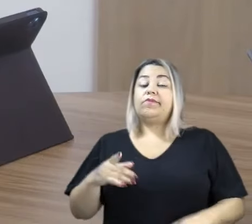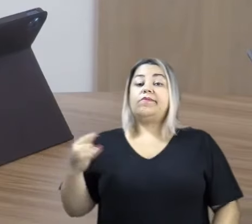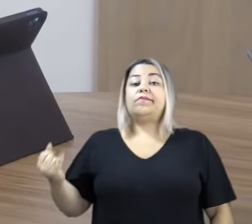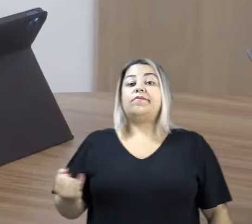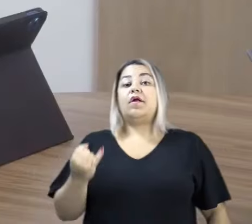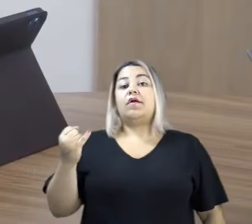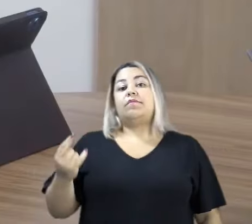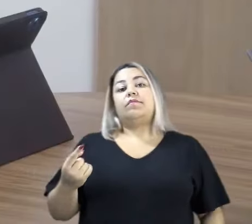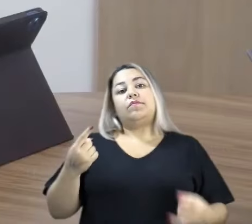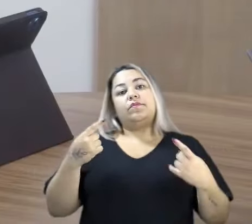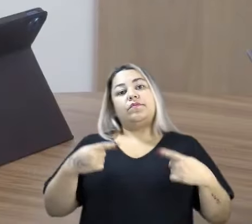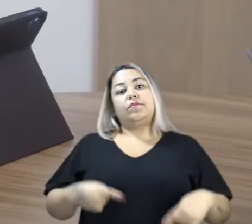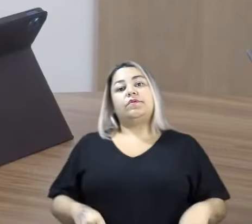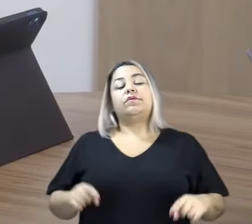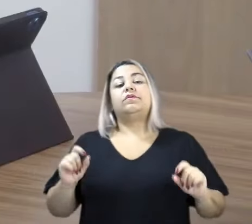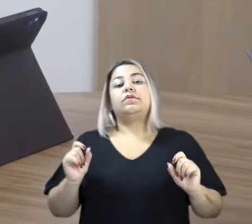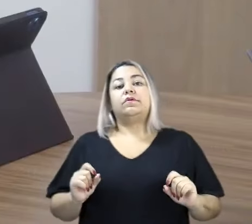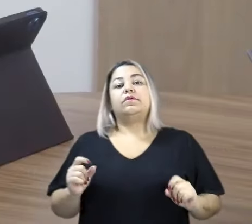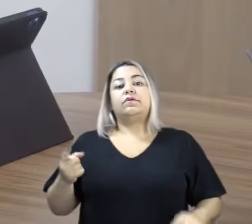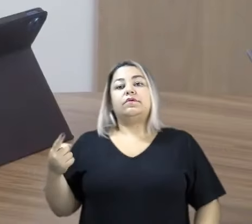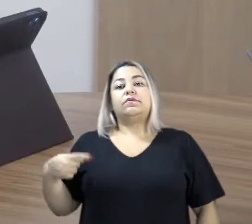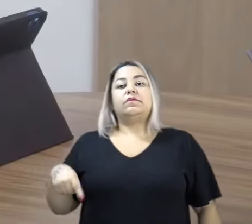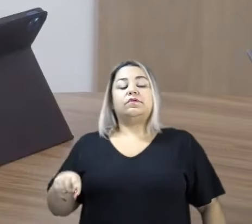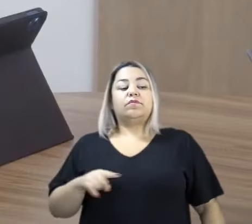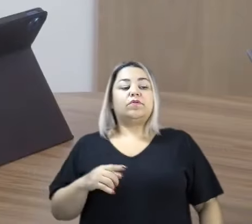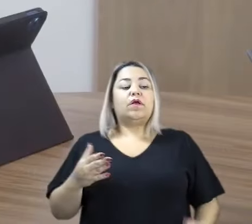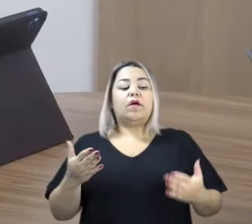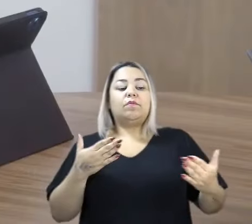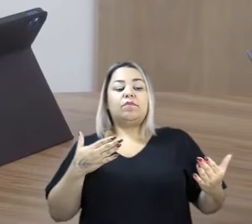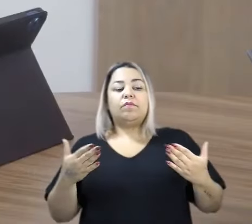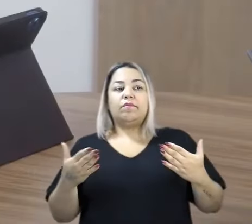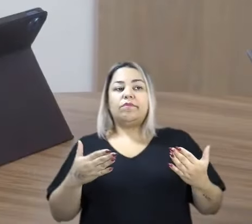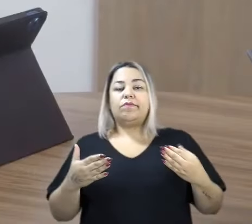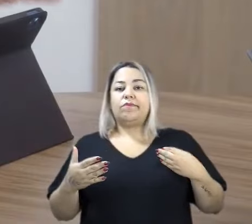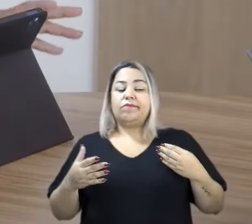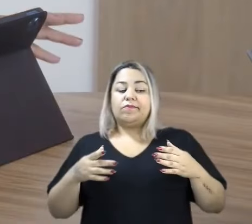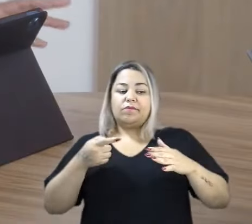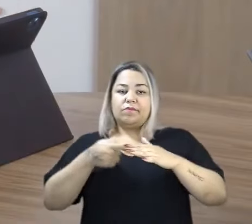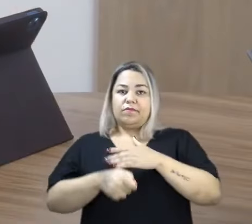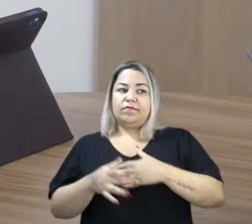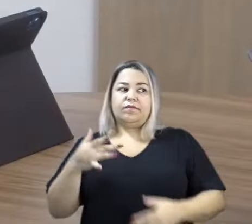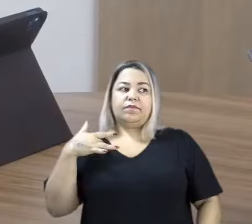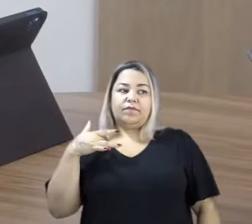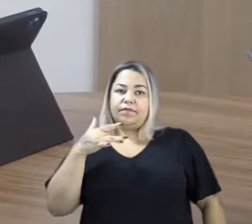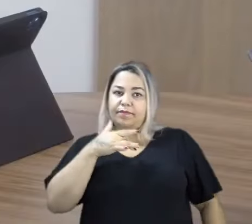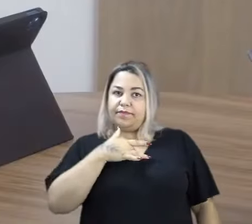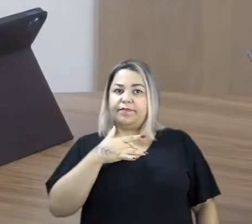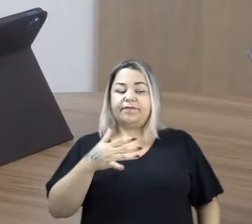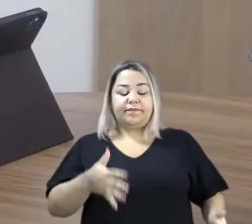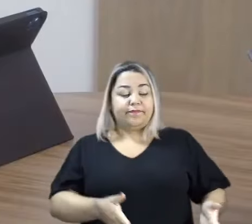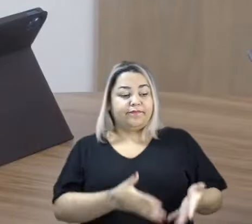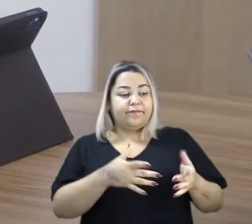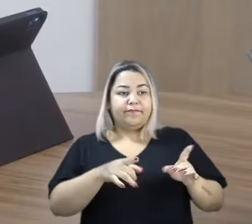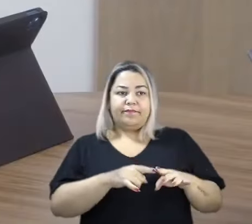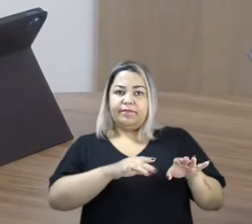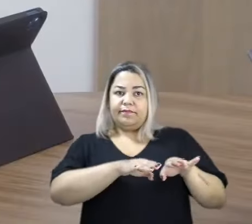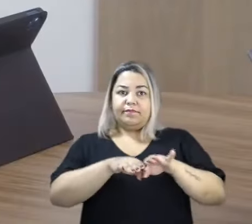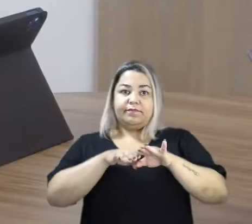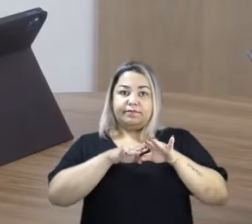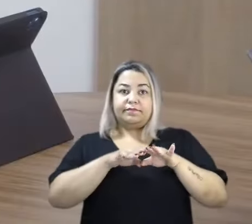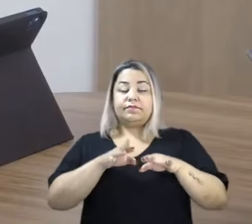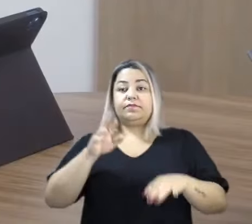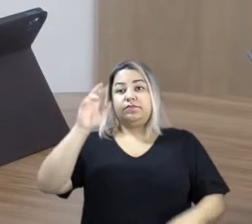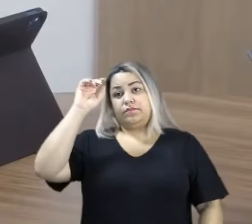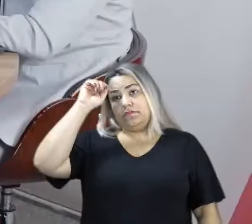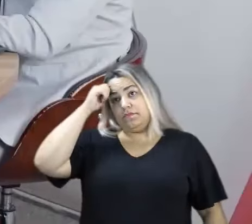priorizar política, né? E quando você vai comparar investir em saúde, em educação e política de promoção da igualdade racial, né? Ele